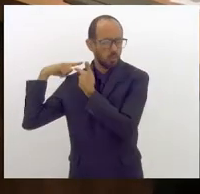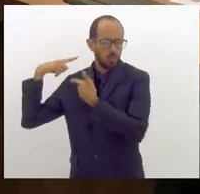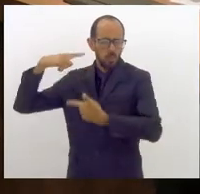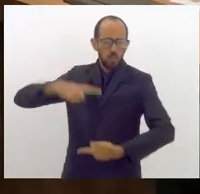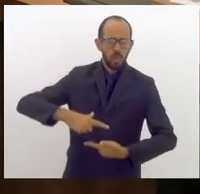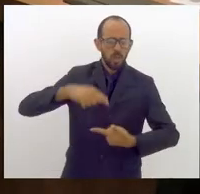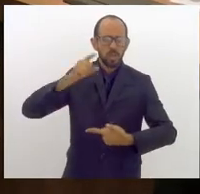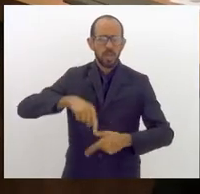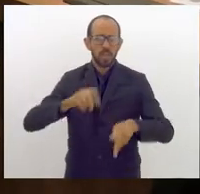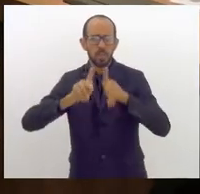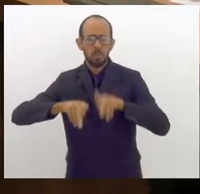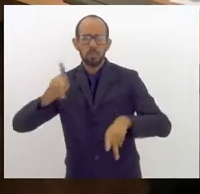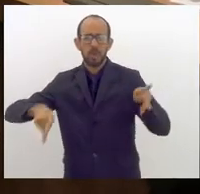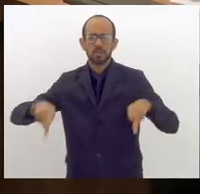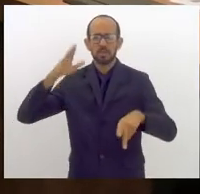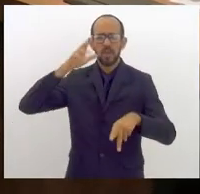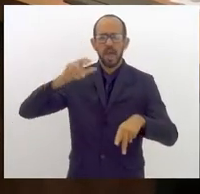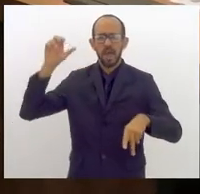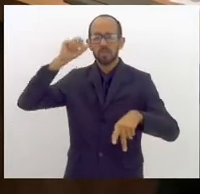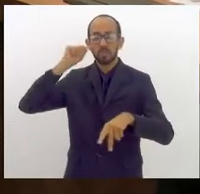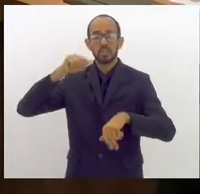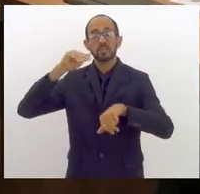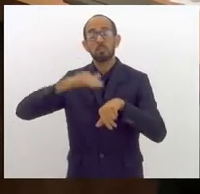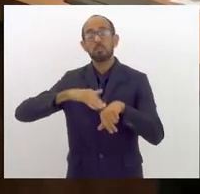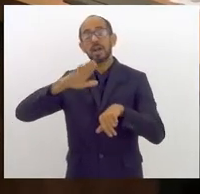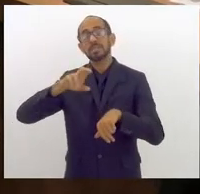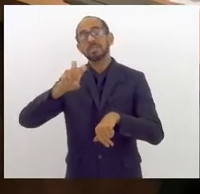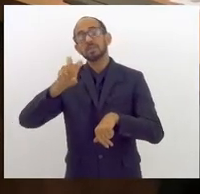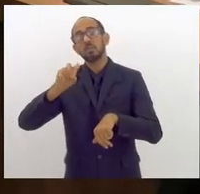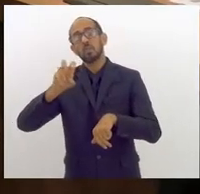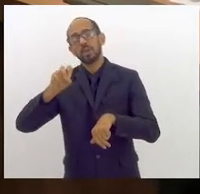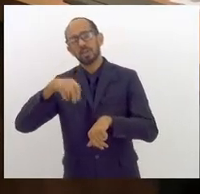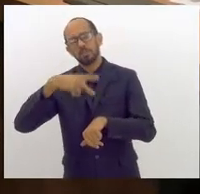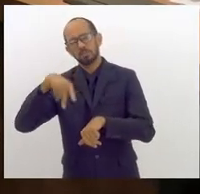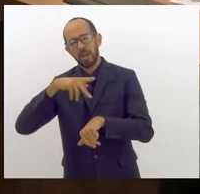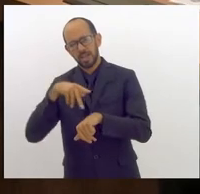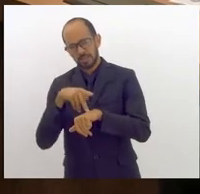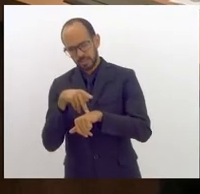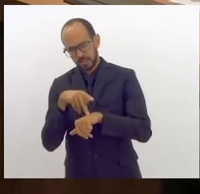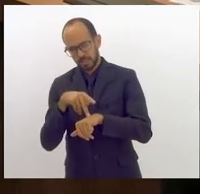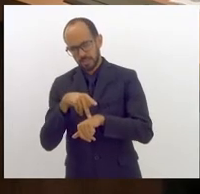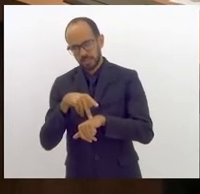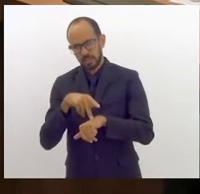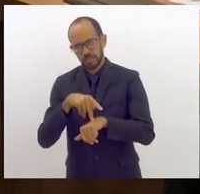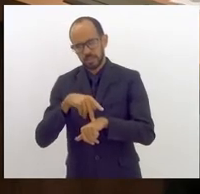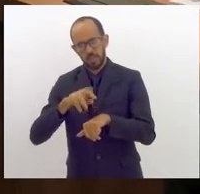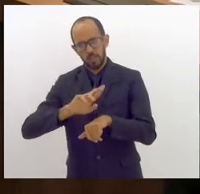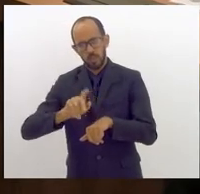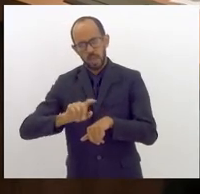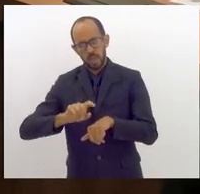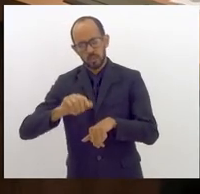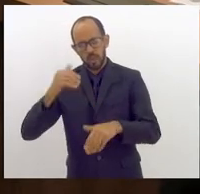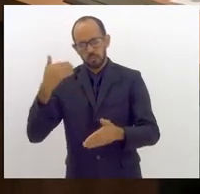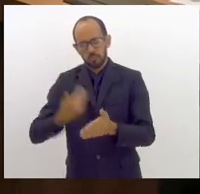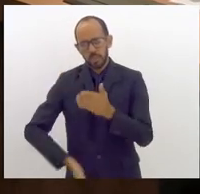que são aí mais de 50 países que são não só desvalorizado em sua cultura mas o